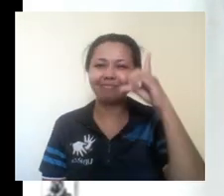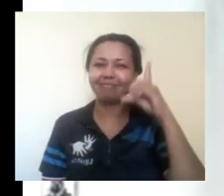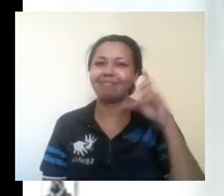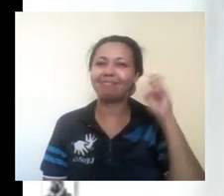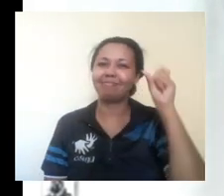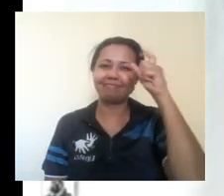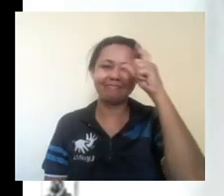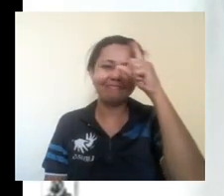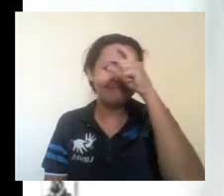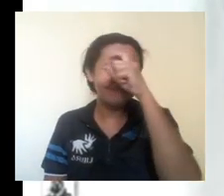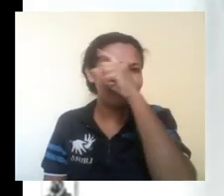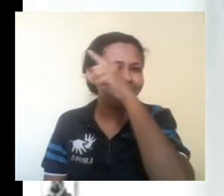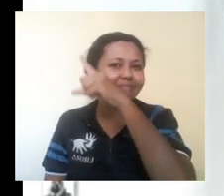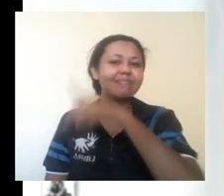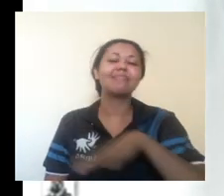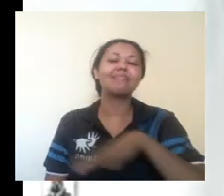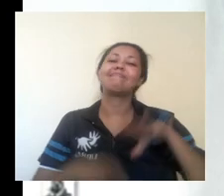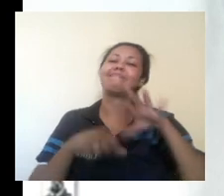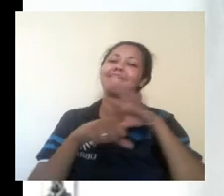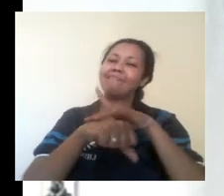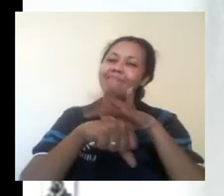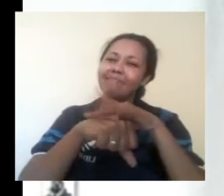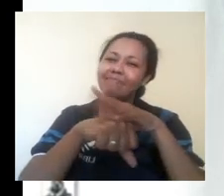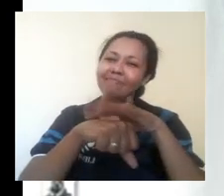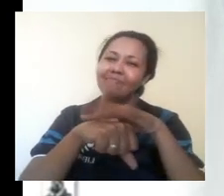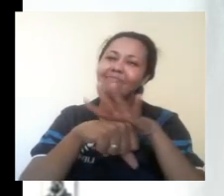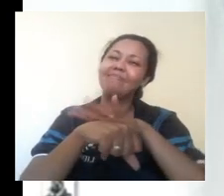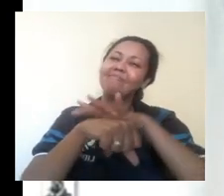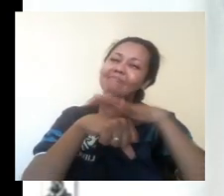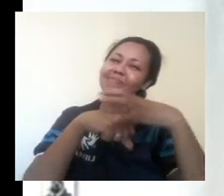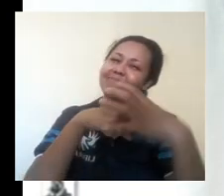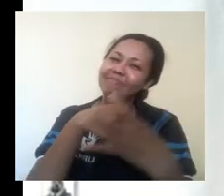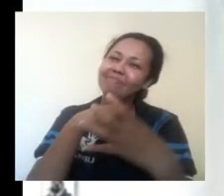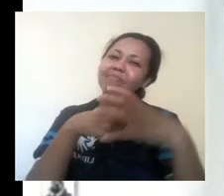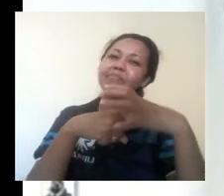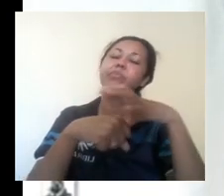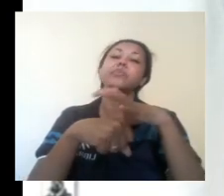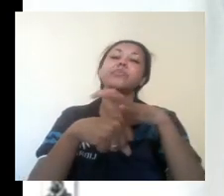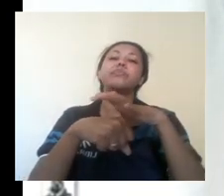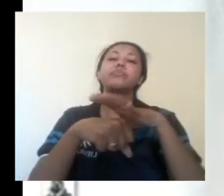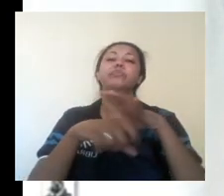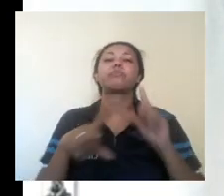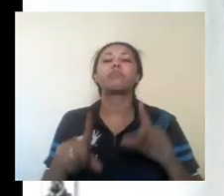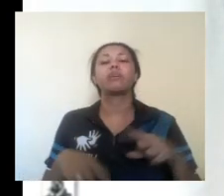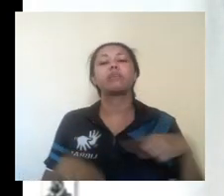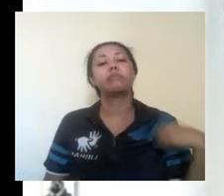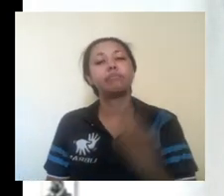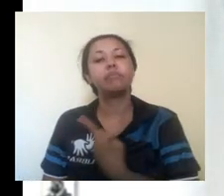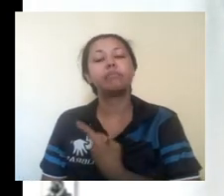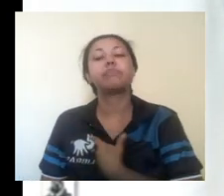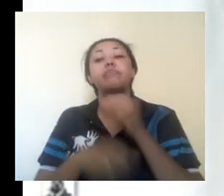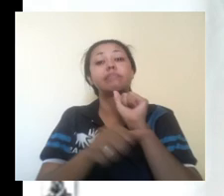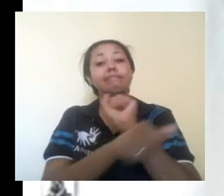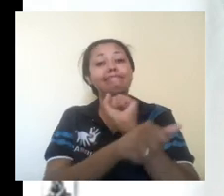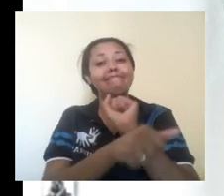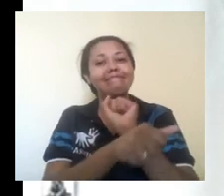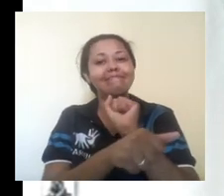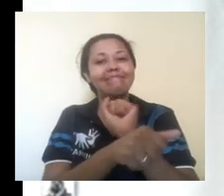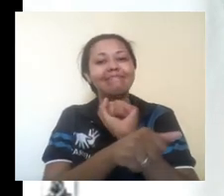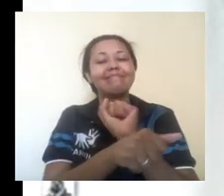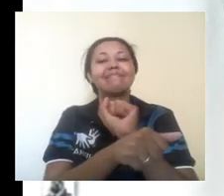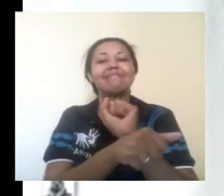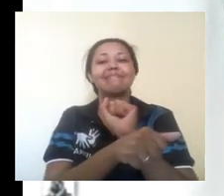assim, muitas vezes uma ajuda médica, muitas vezes parar mesmo para se render aos pés do Senhor e ouvir o que o Senhor tem para falar, porque os